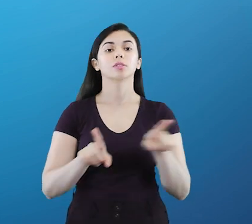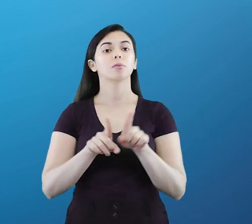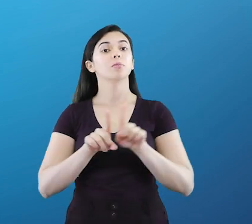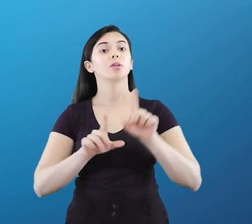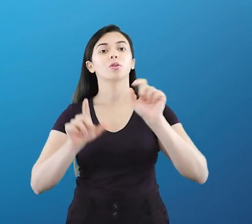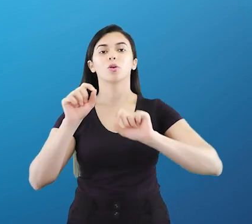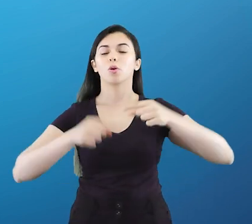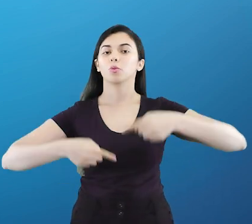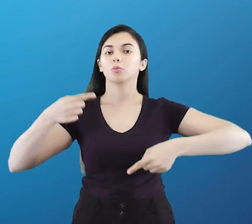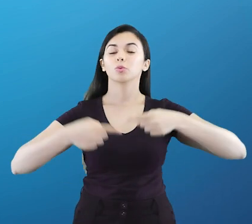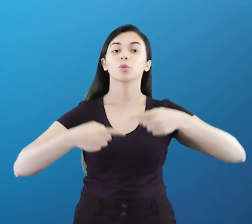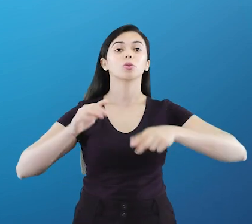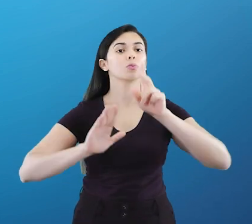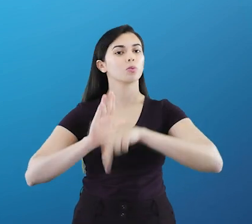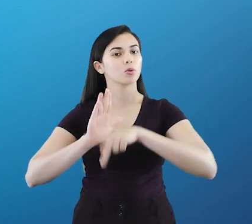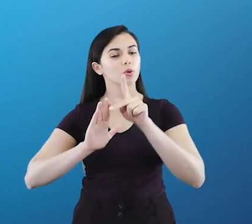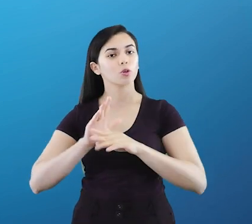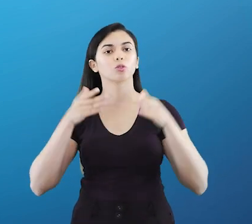destinadas à saúde.